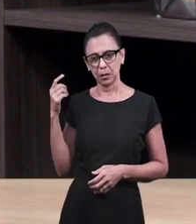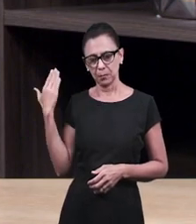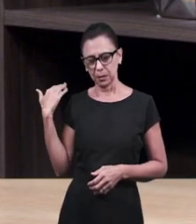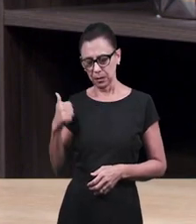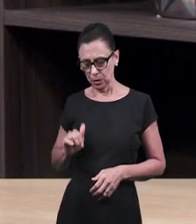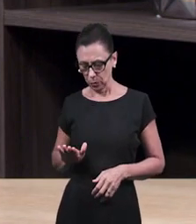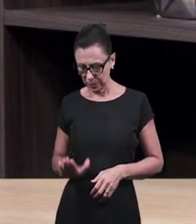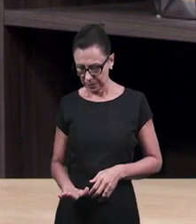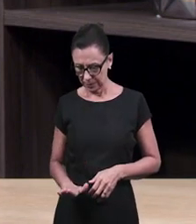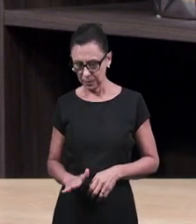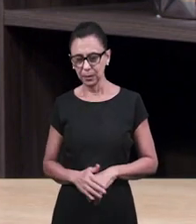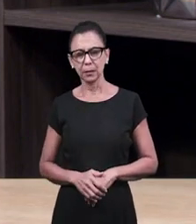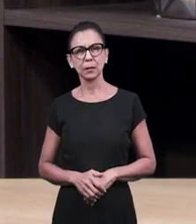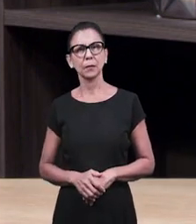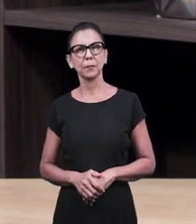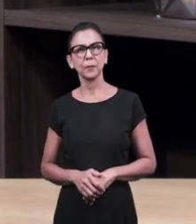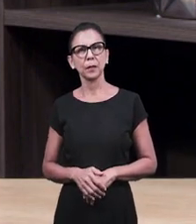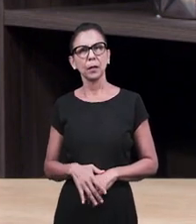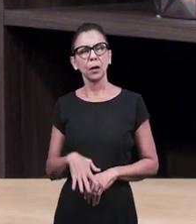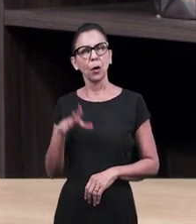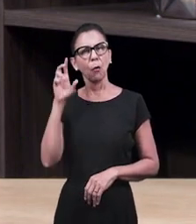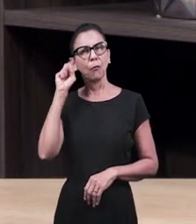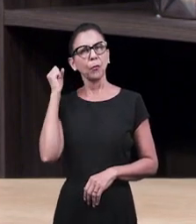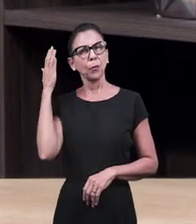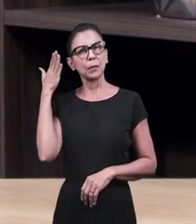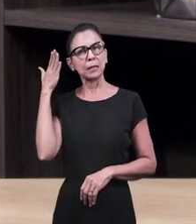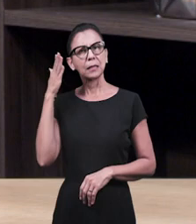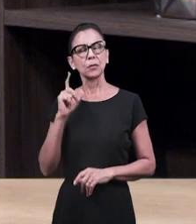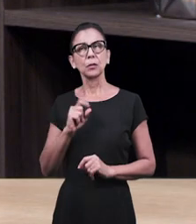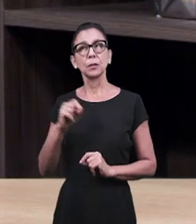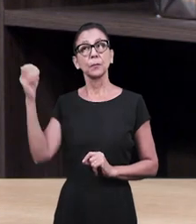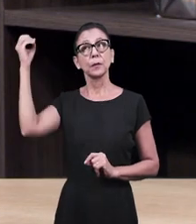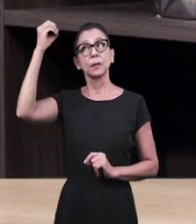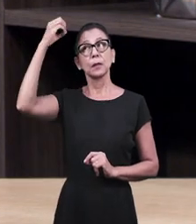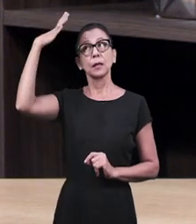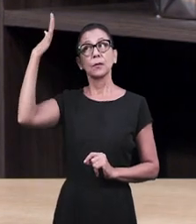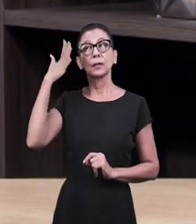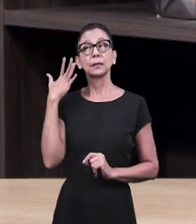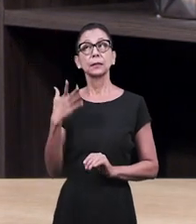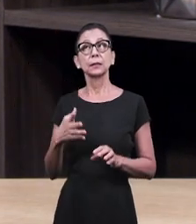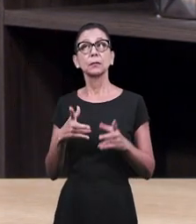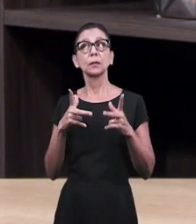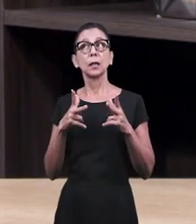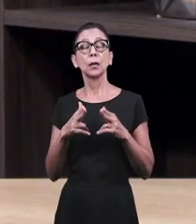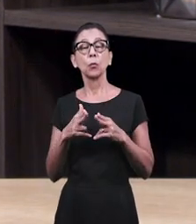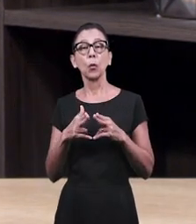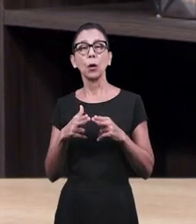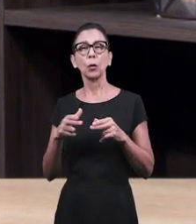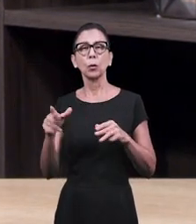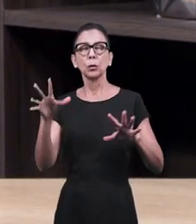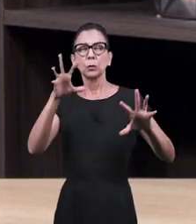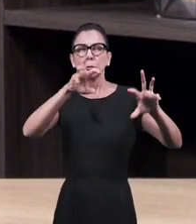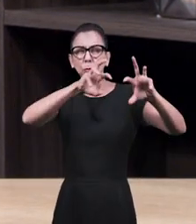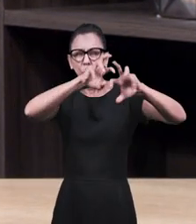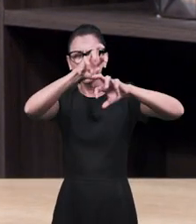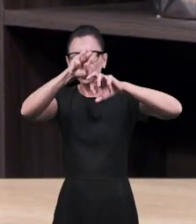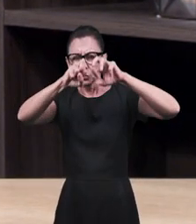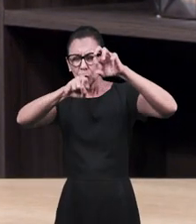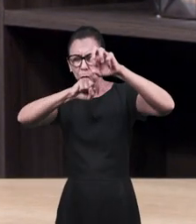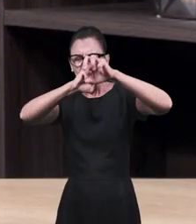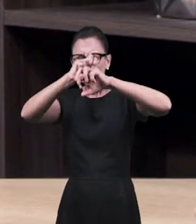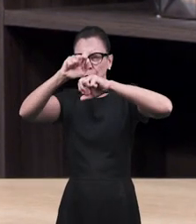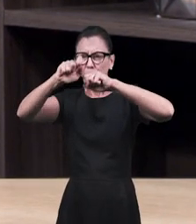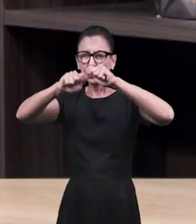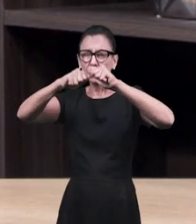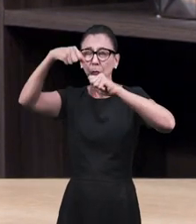uma palavra, de que a revelação é como uma luz acesa no meio da escuridão, em que nossos olhos eles não